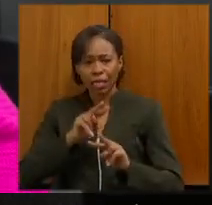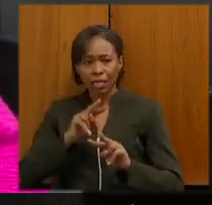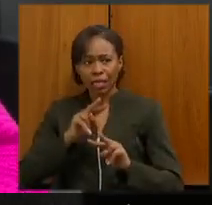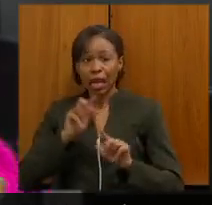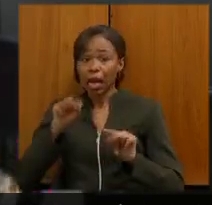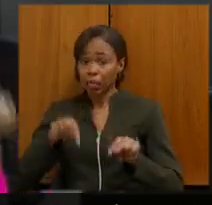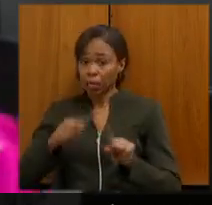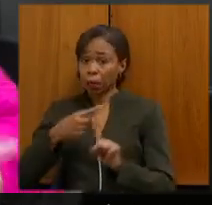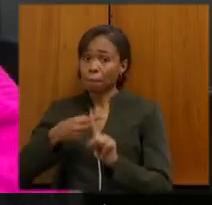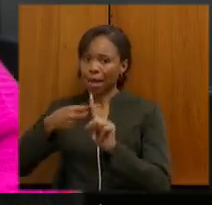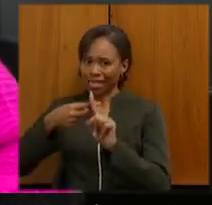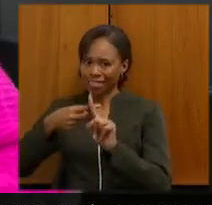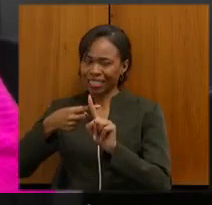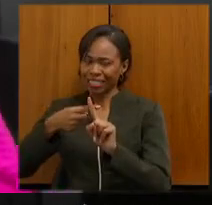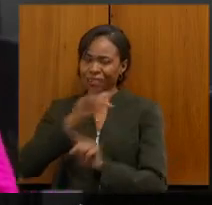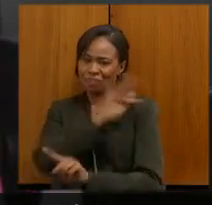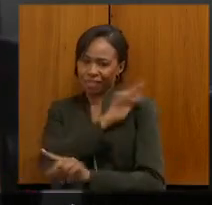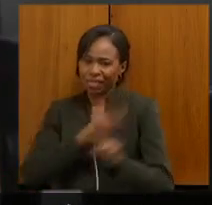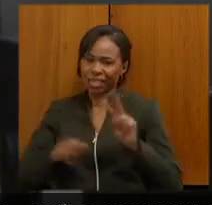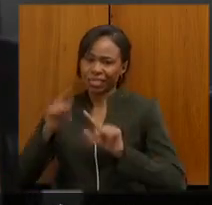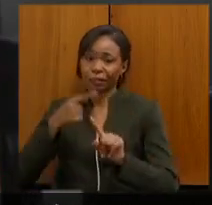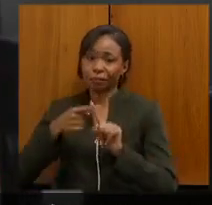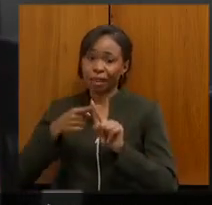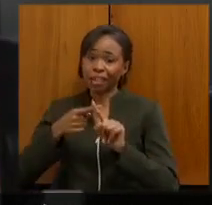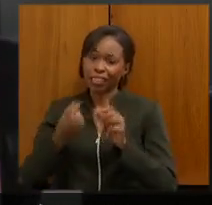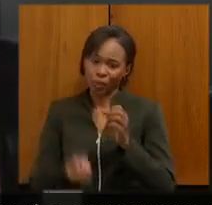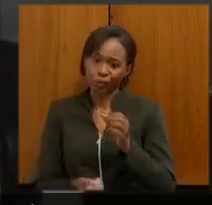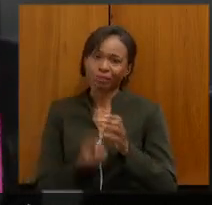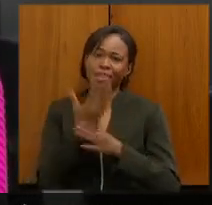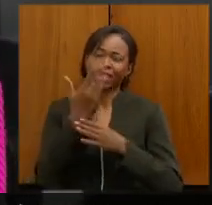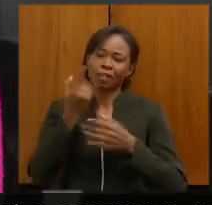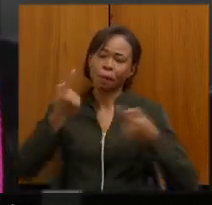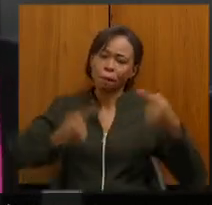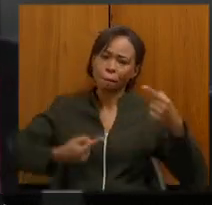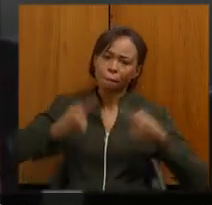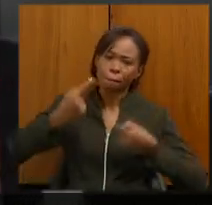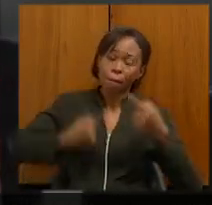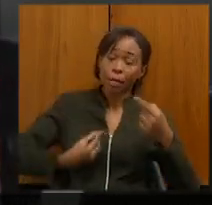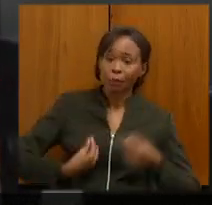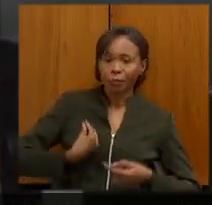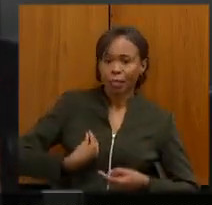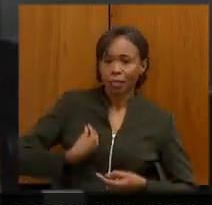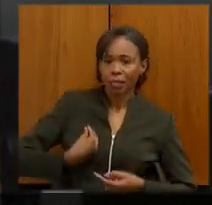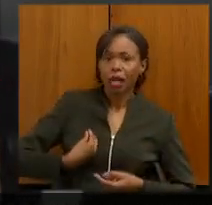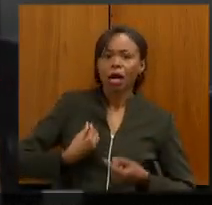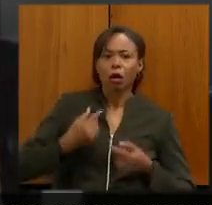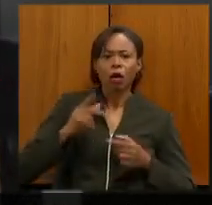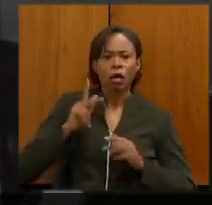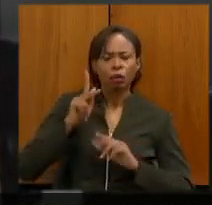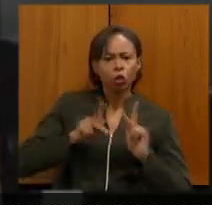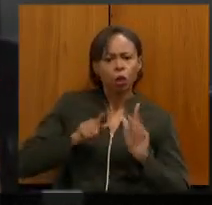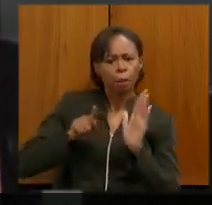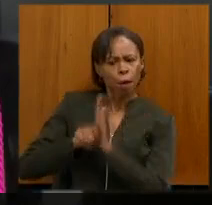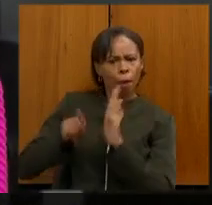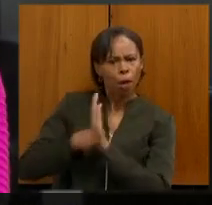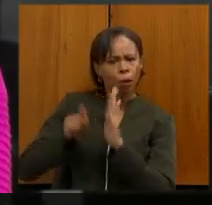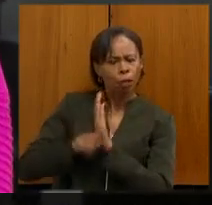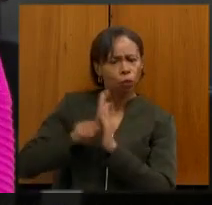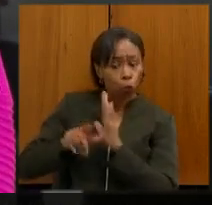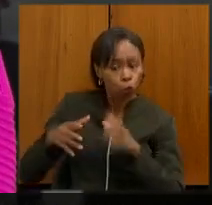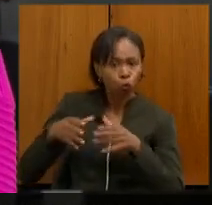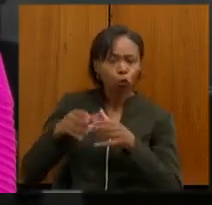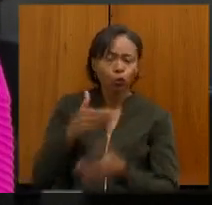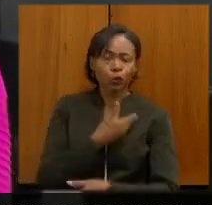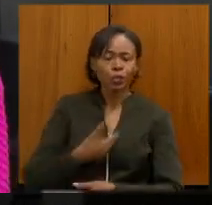inauguro esse espaço do debate né presencial das pessoas poderem sabatinar também o estado sabatinar